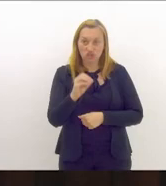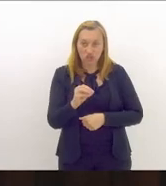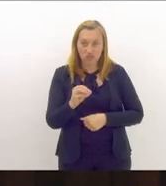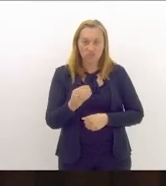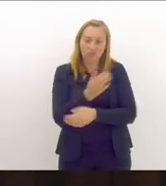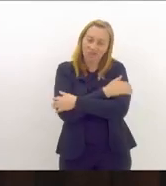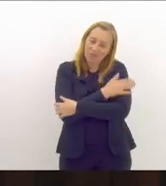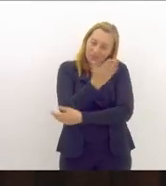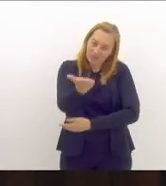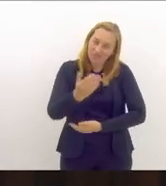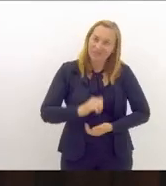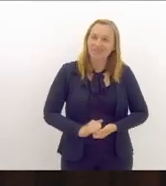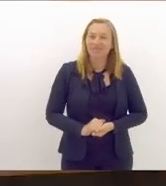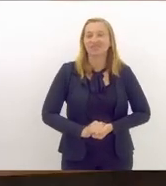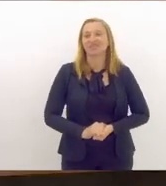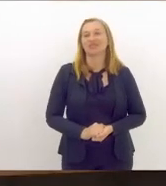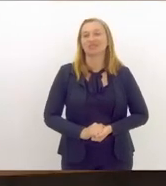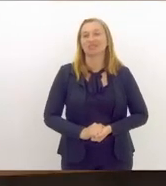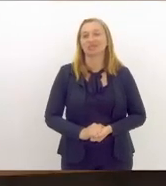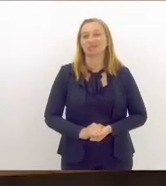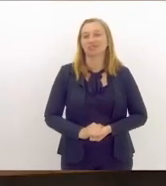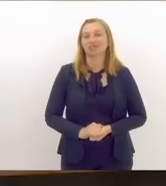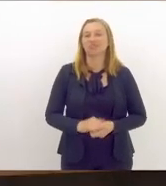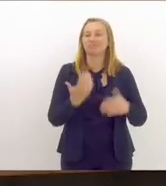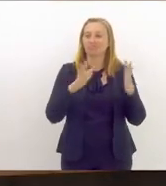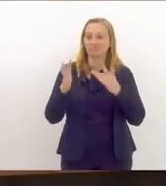Mandando abraços.